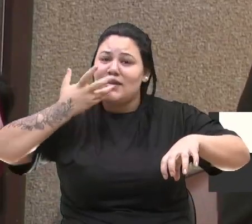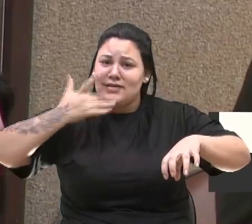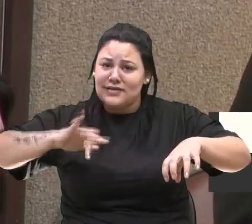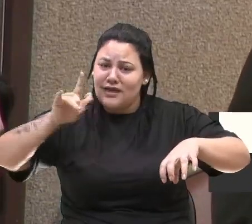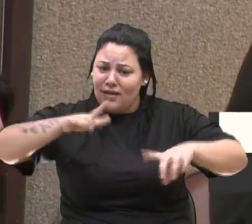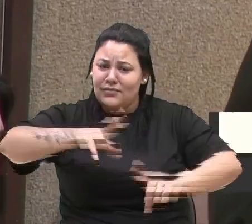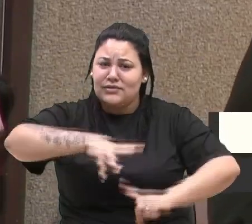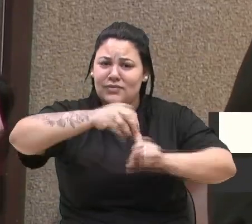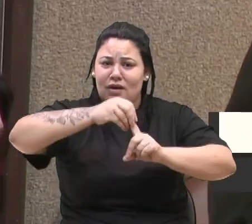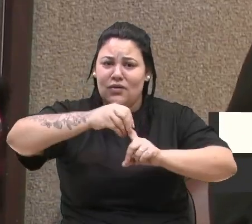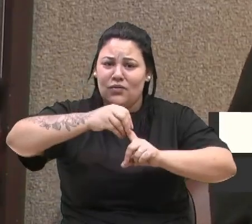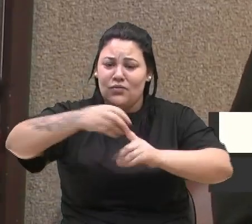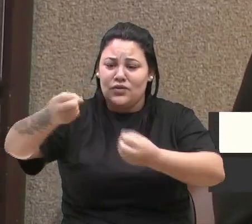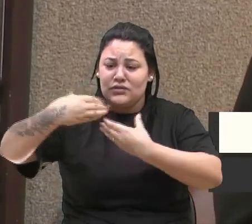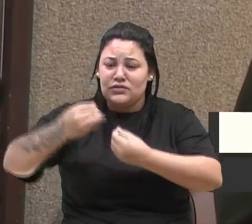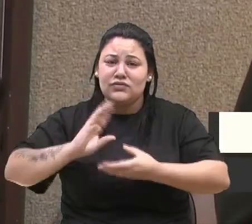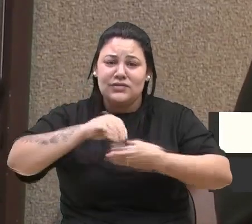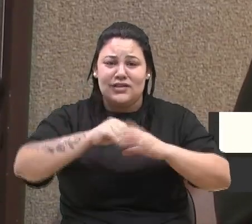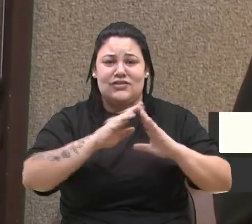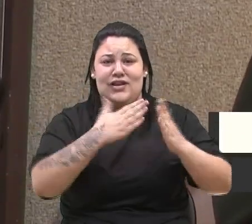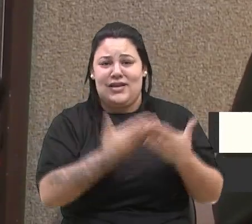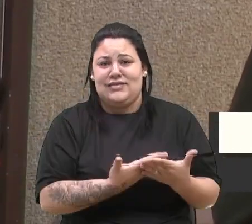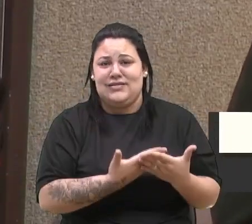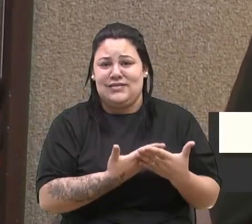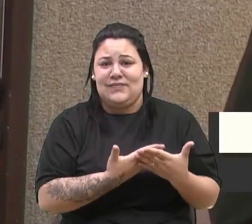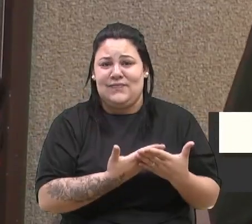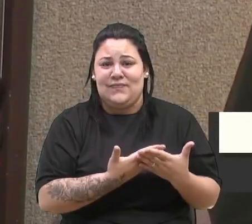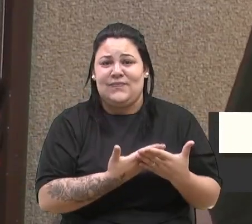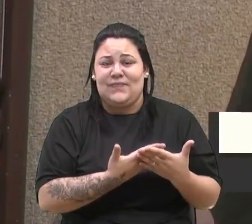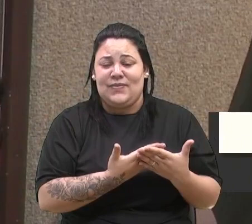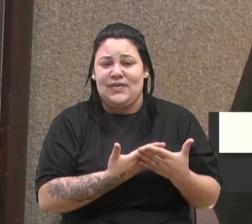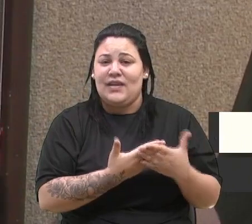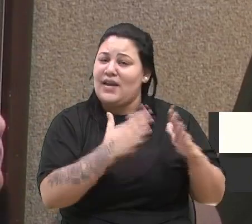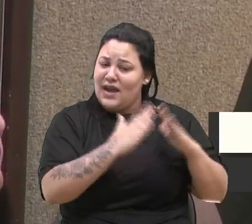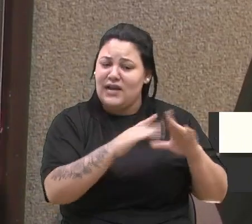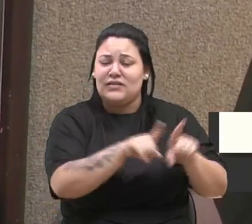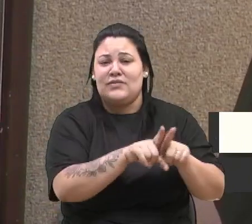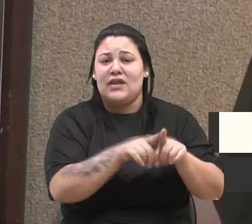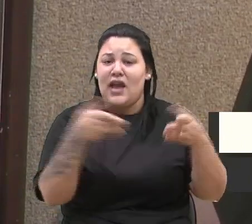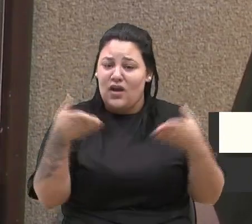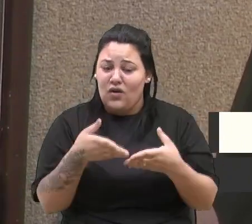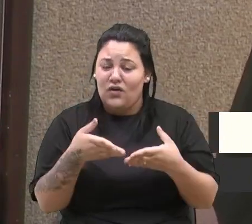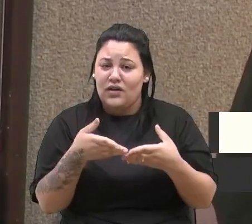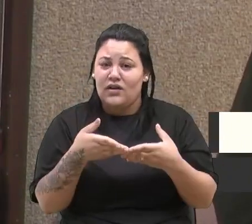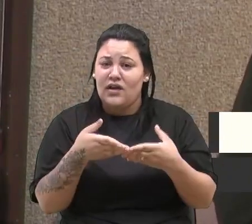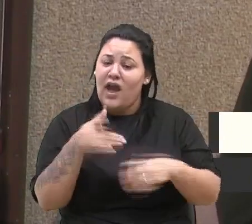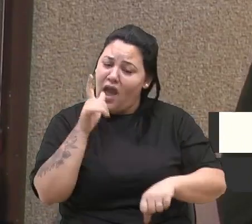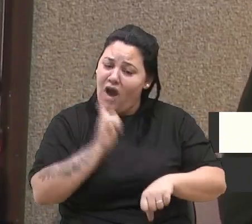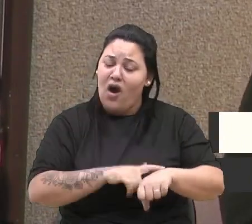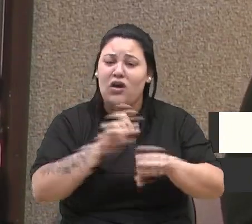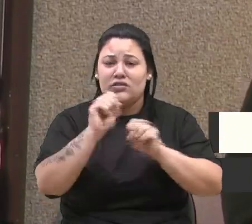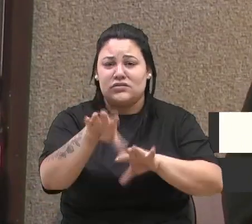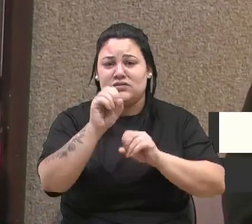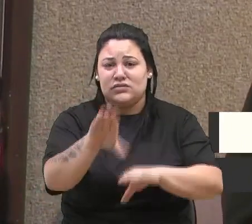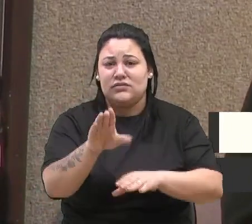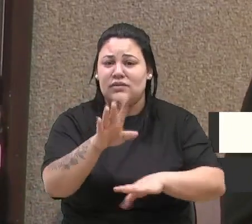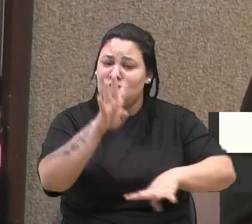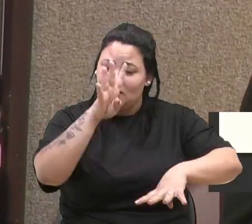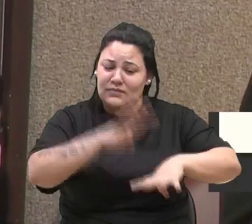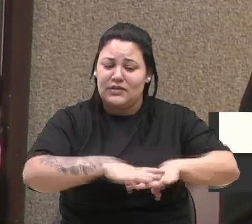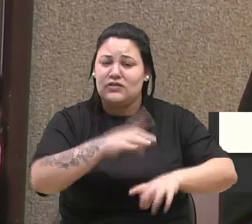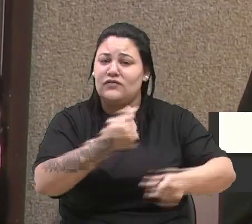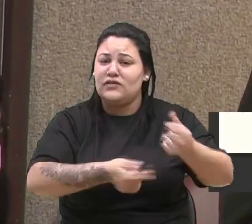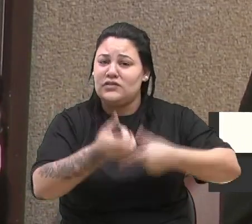educação dentro de casa. E agora acho que chegou a hora da educação financeira. Hoje, o Brasil se